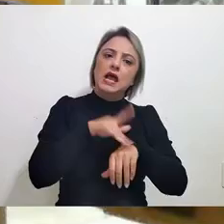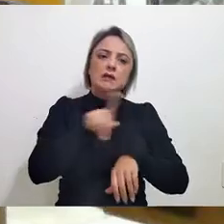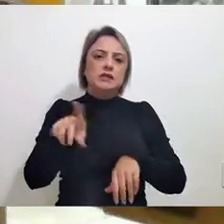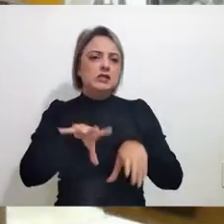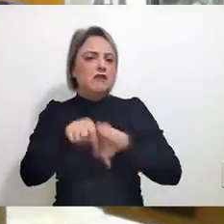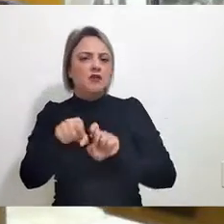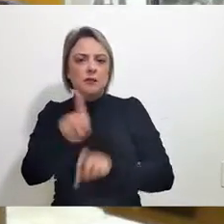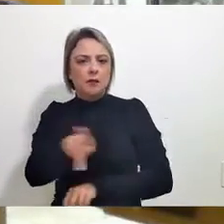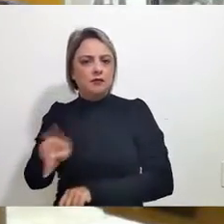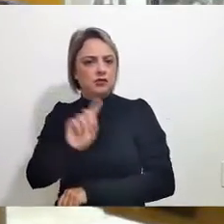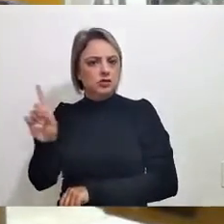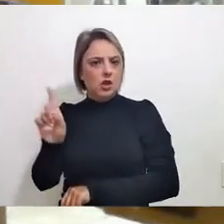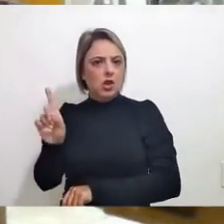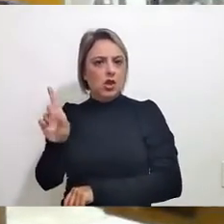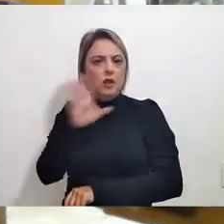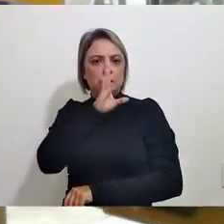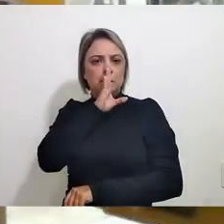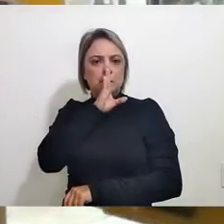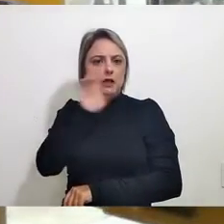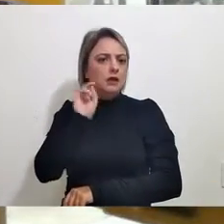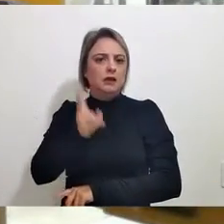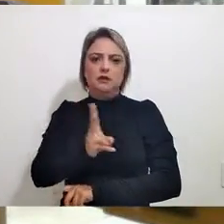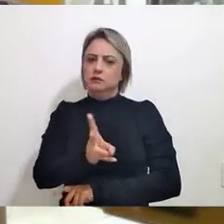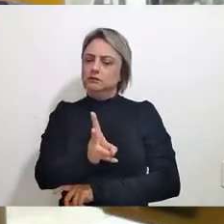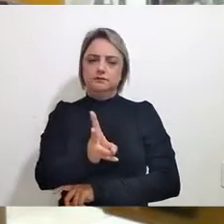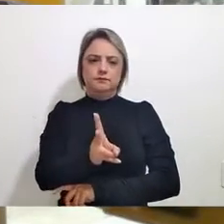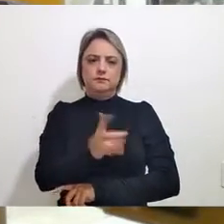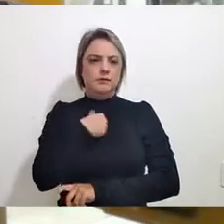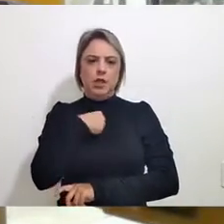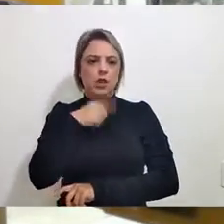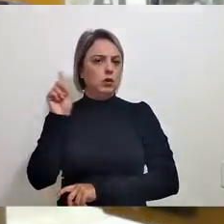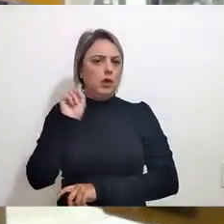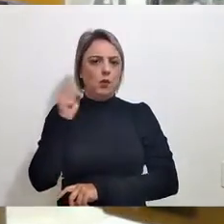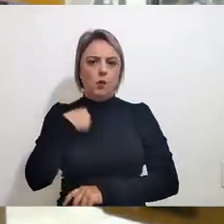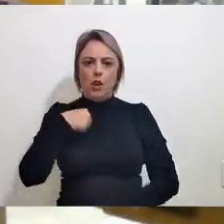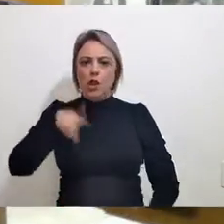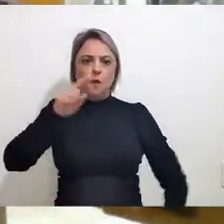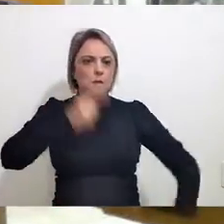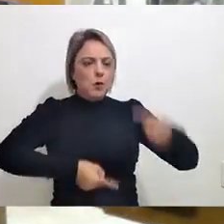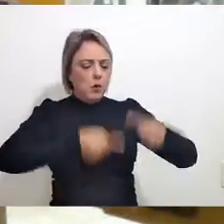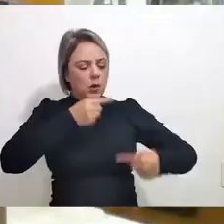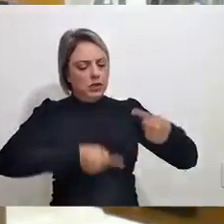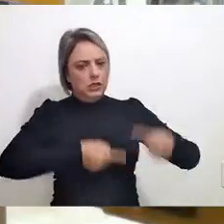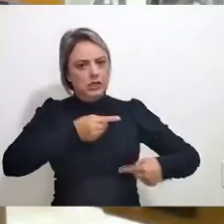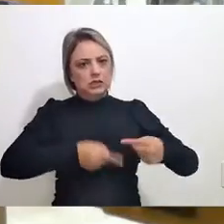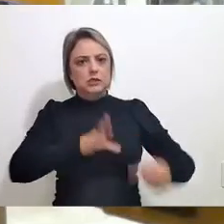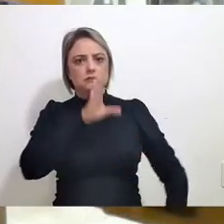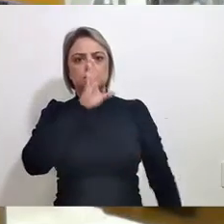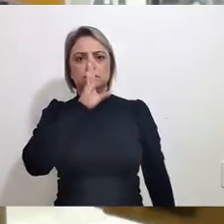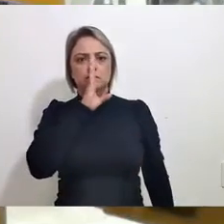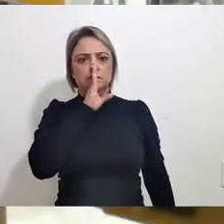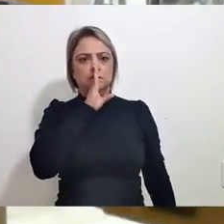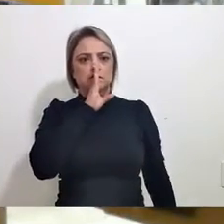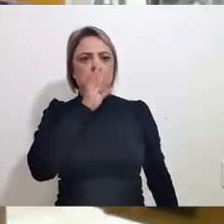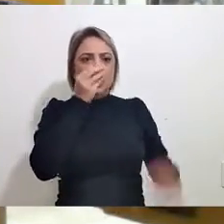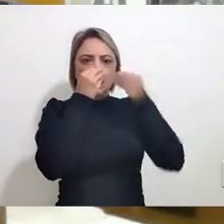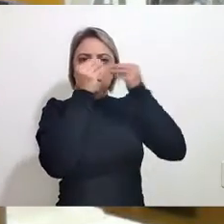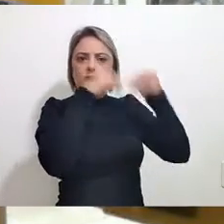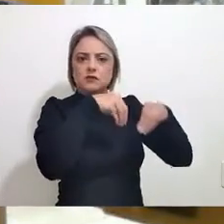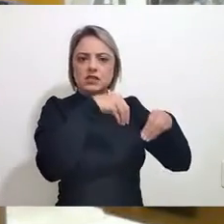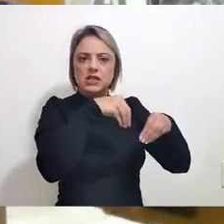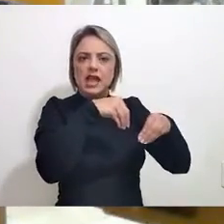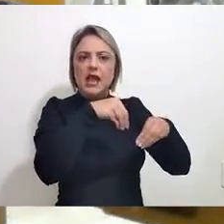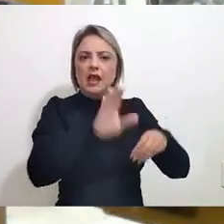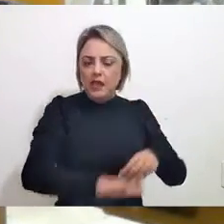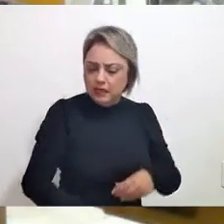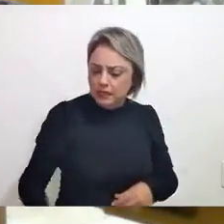e uma vez um pai questionou por conta do livro Pipi Fifi e de uma peça teatral que a gente apresentou na escola. E o pai chegou bravo, porque